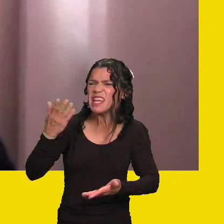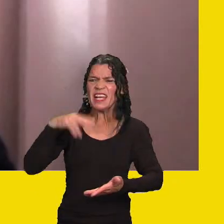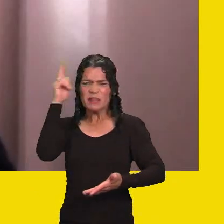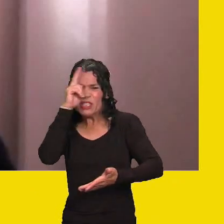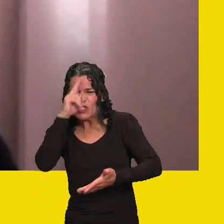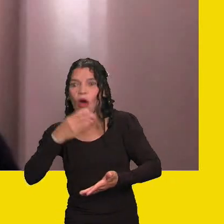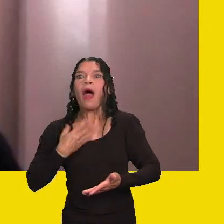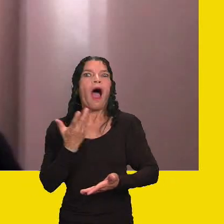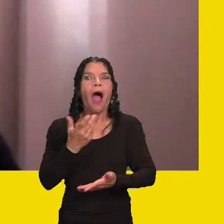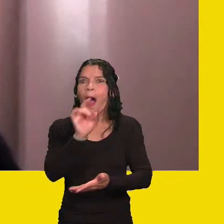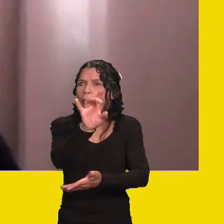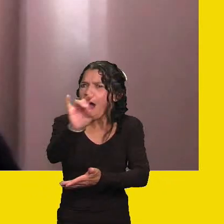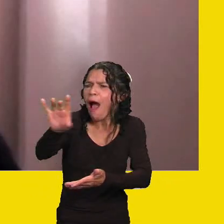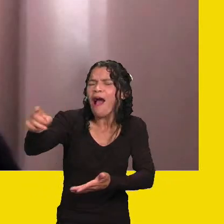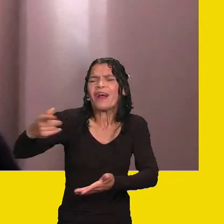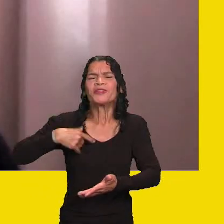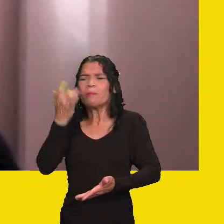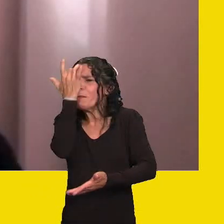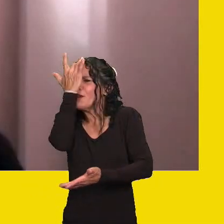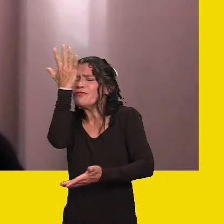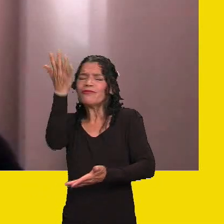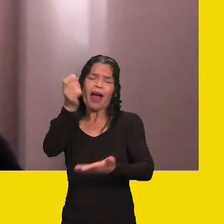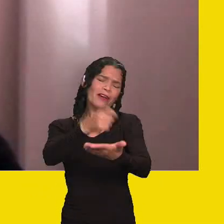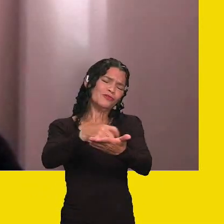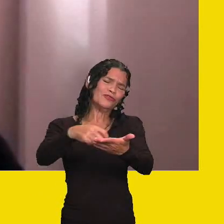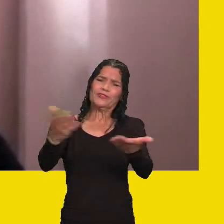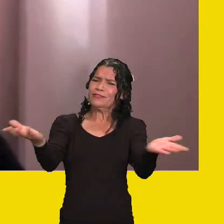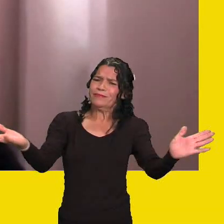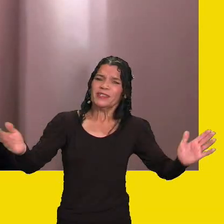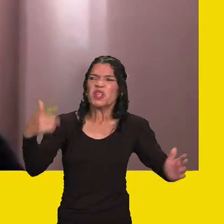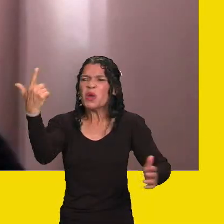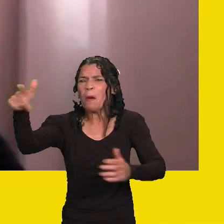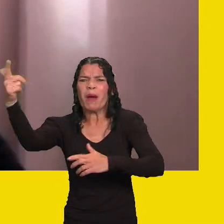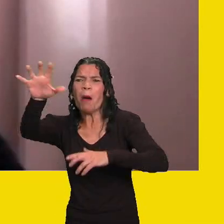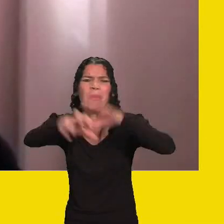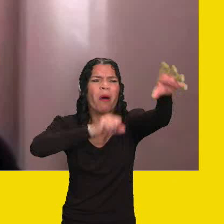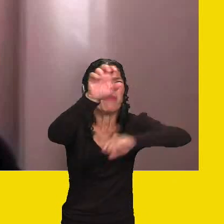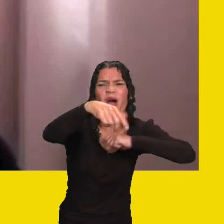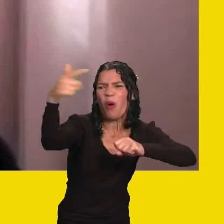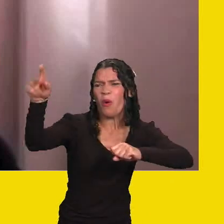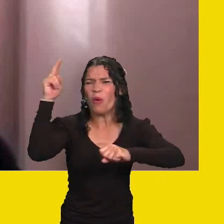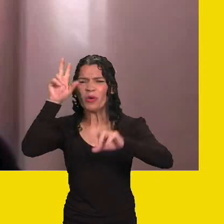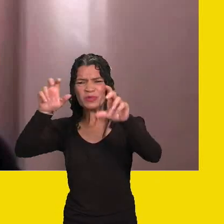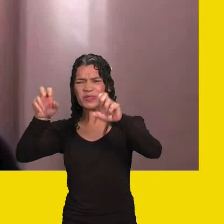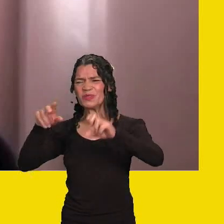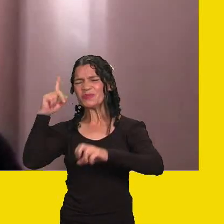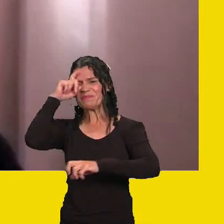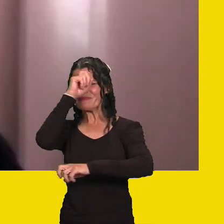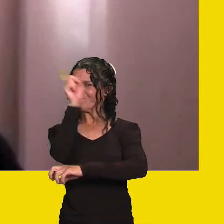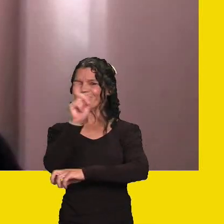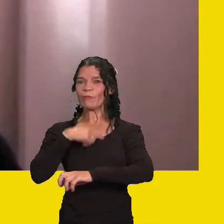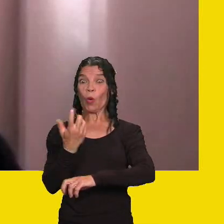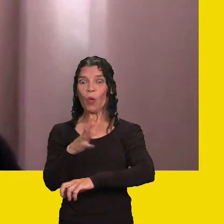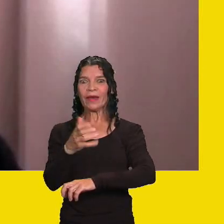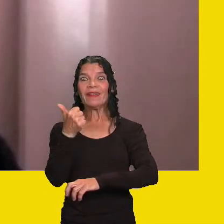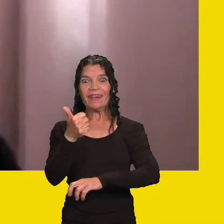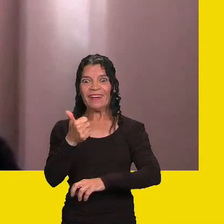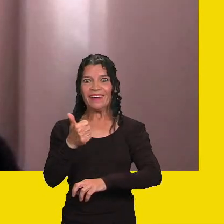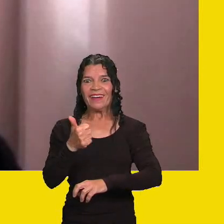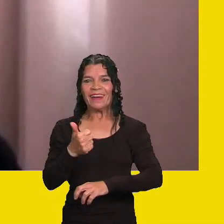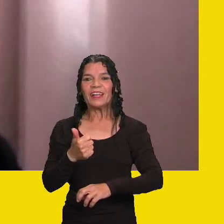si é muito mais fácil do que eu buscar outros assuntos para escrever, né? E foi uma experiência, assim,